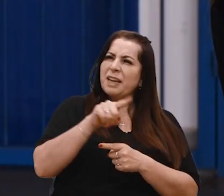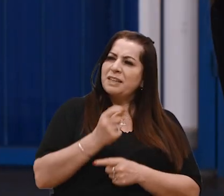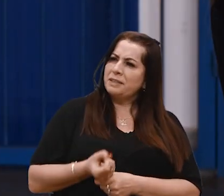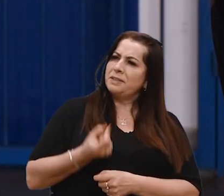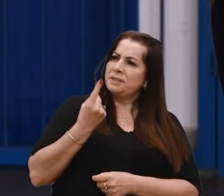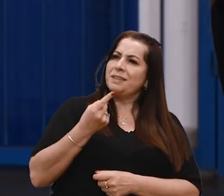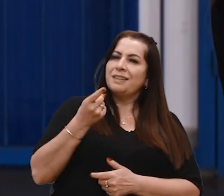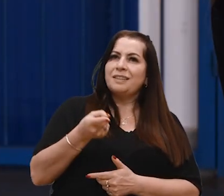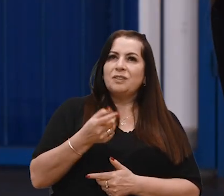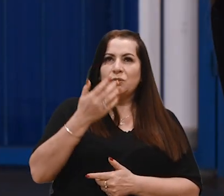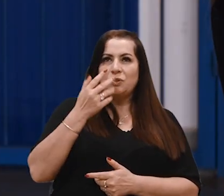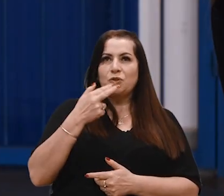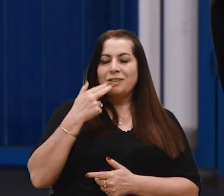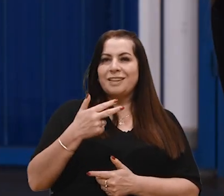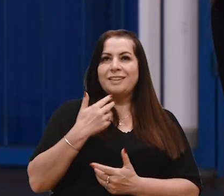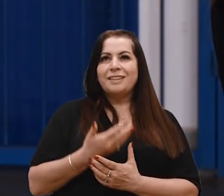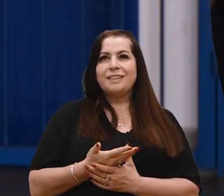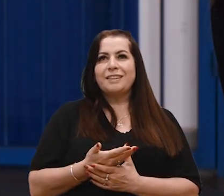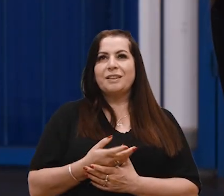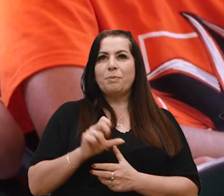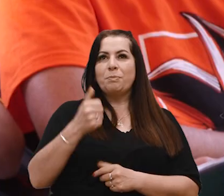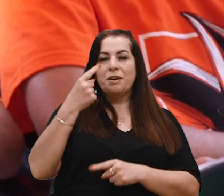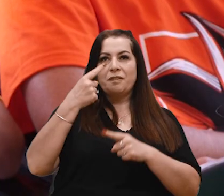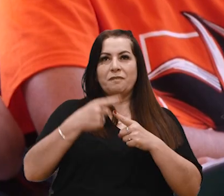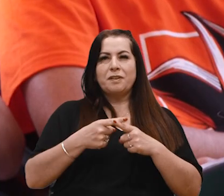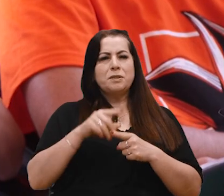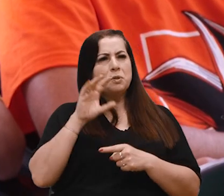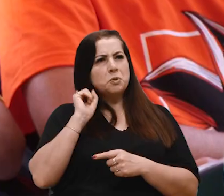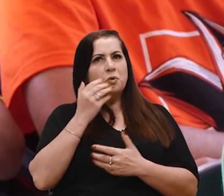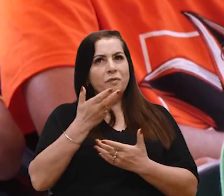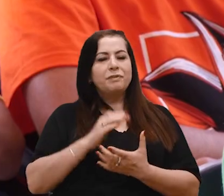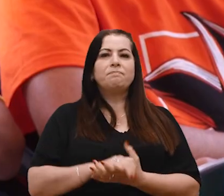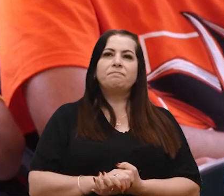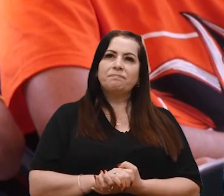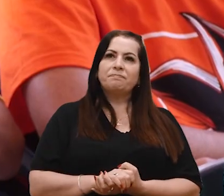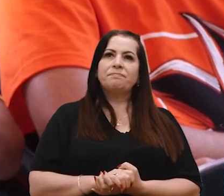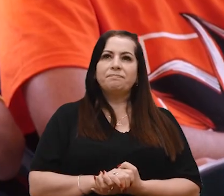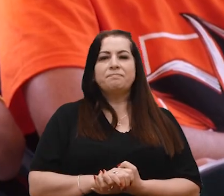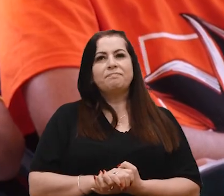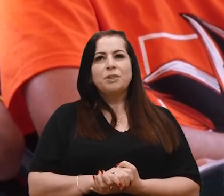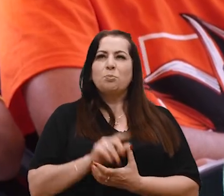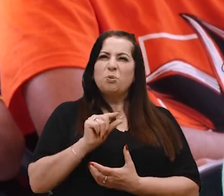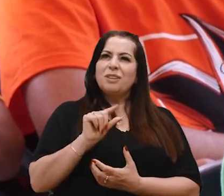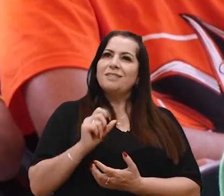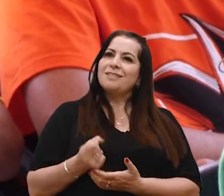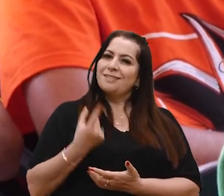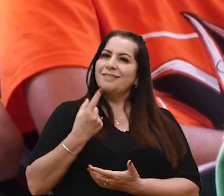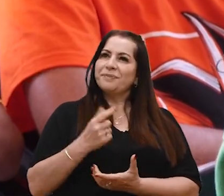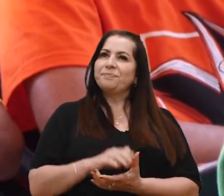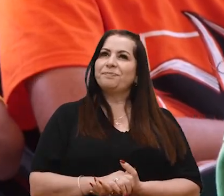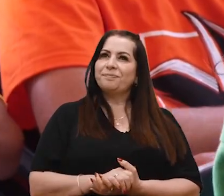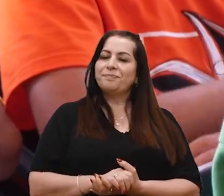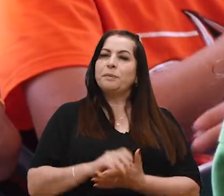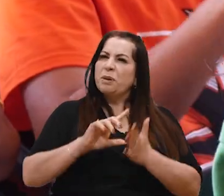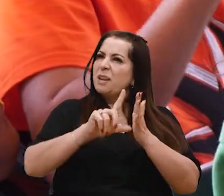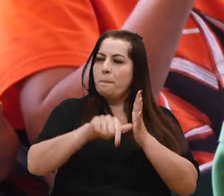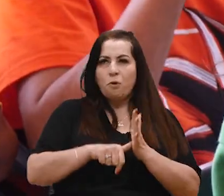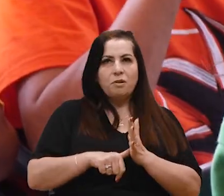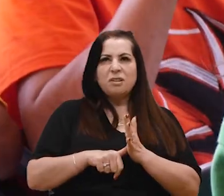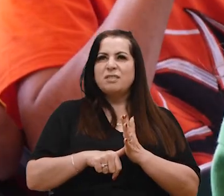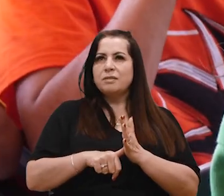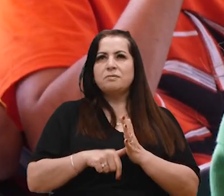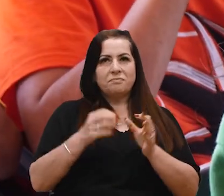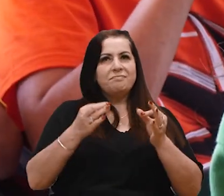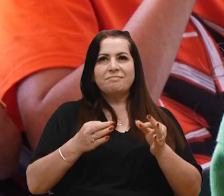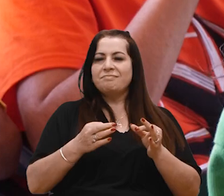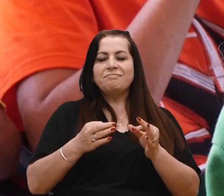Porque para eles é muito estranho, né? Nossa língua. Como é a primeira vez que eles escutam, é um pouco estranho.